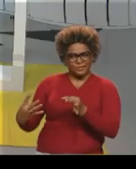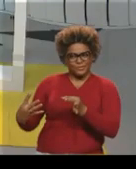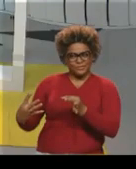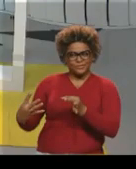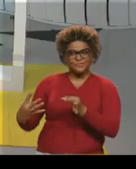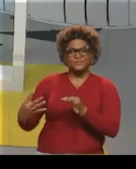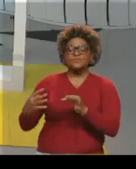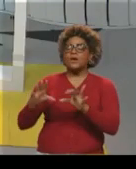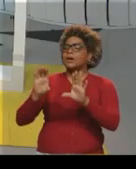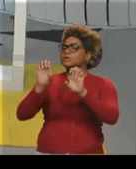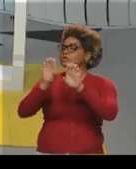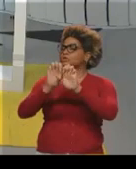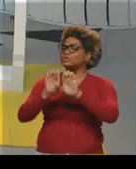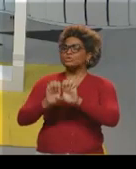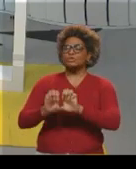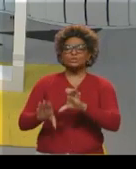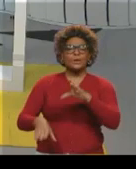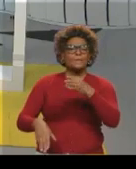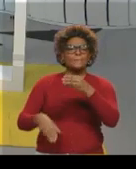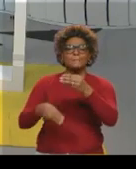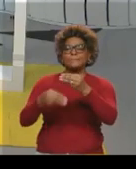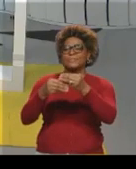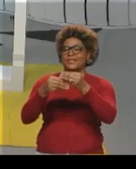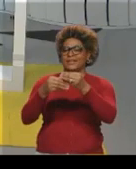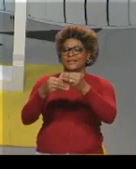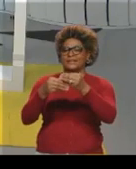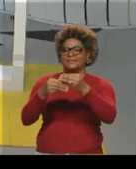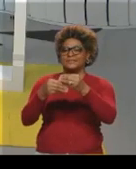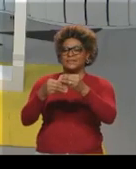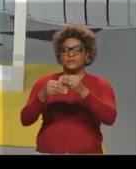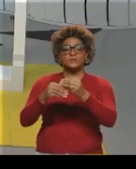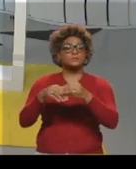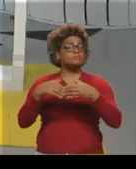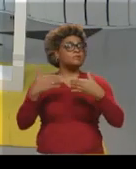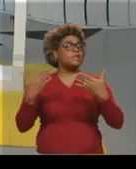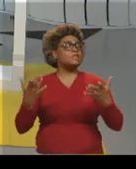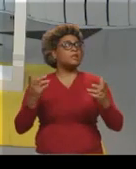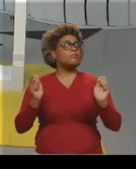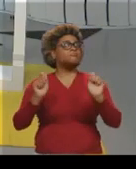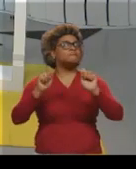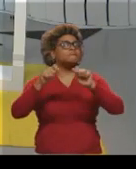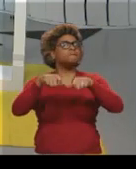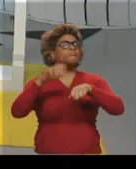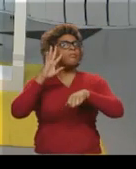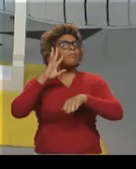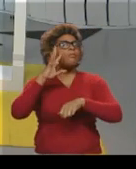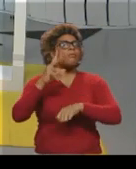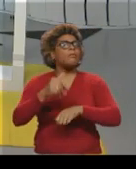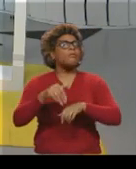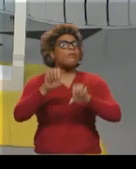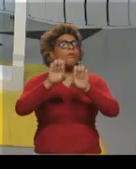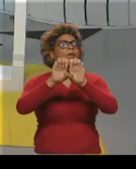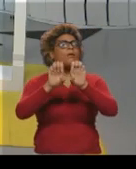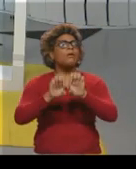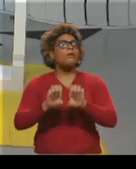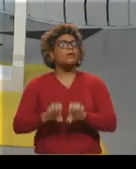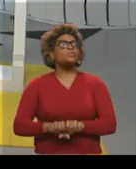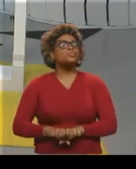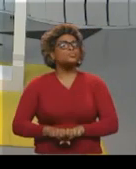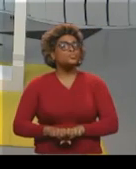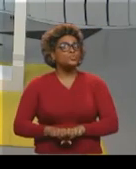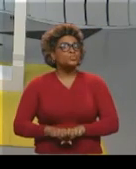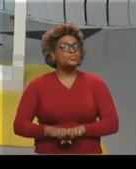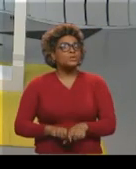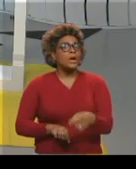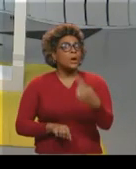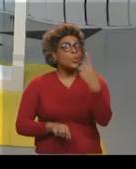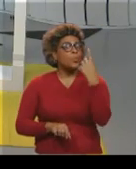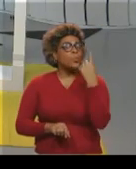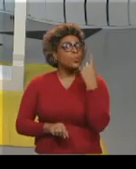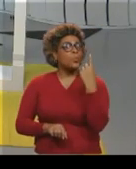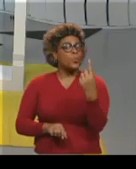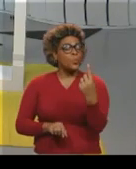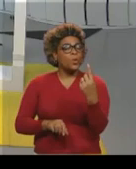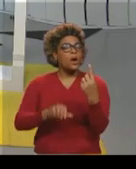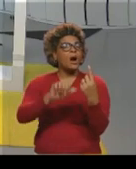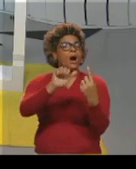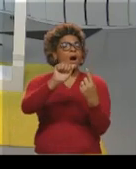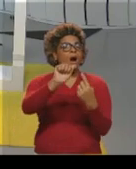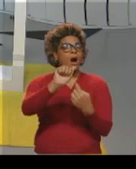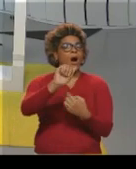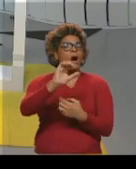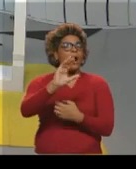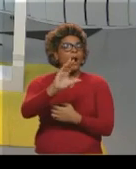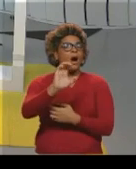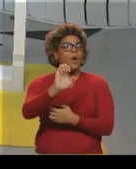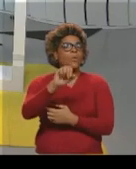minha estrutura. Então, dessa forma eu consigo resolver a estrutura de um